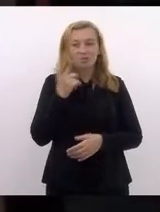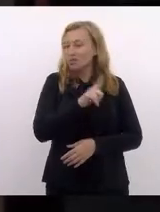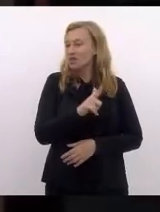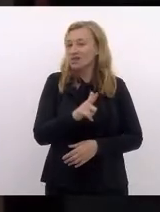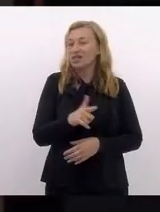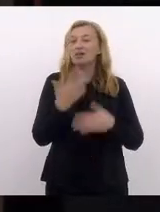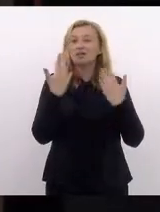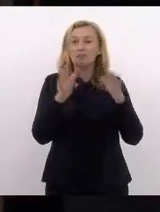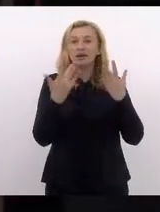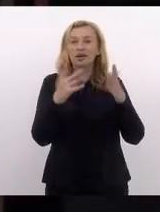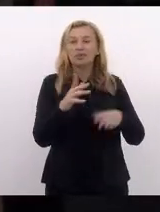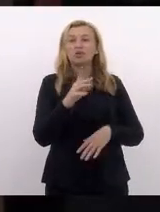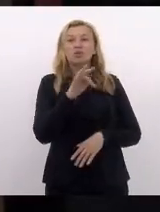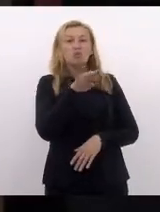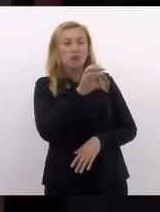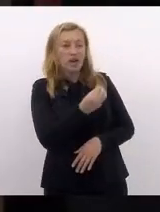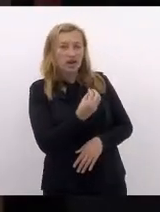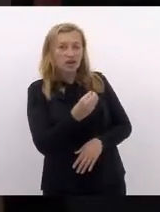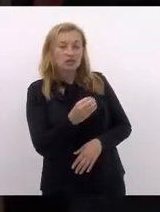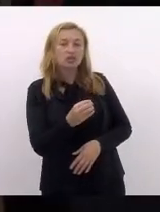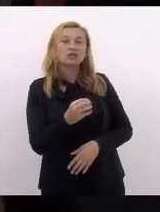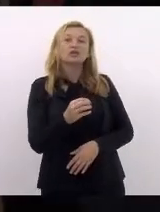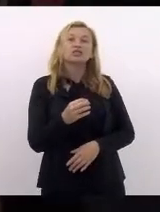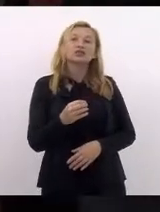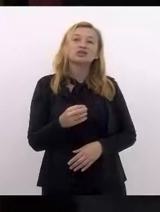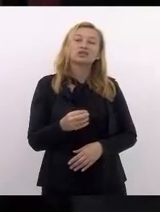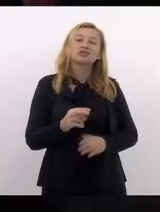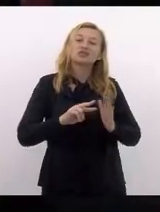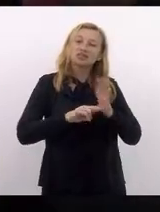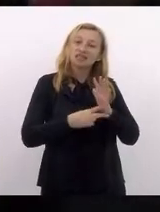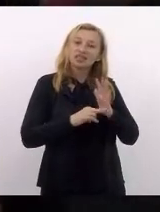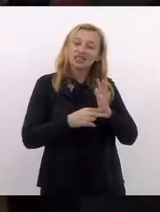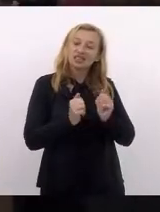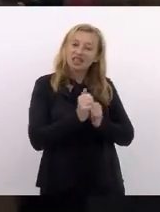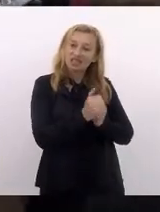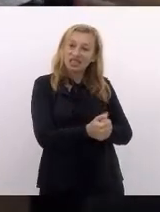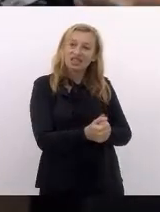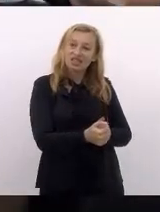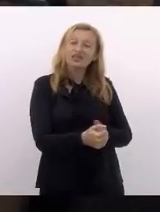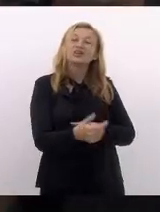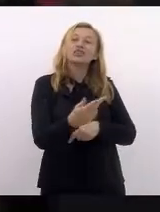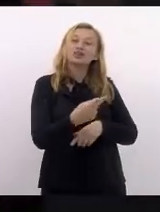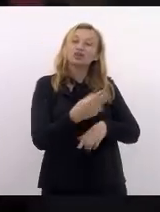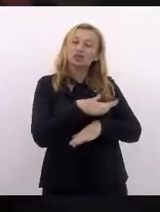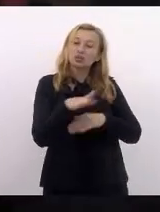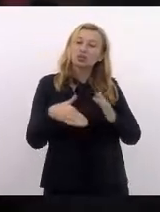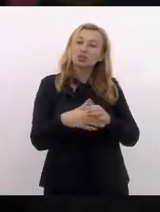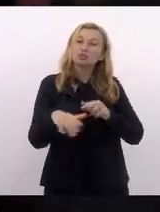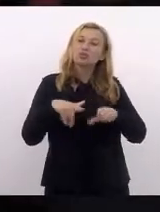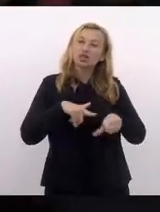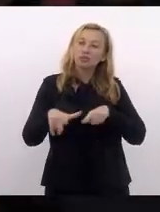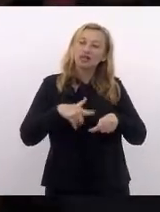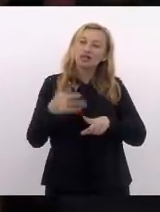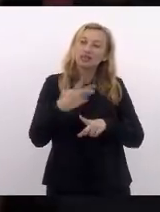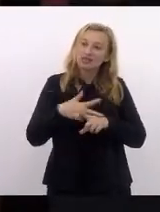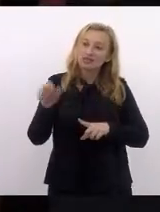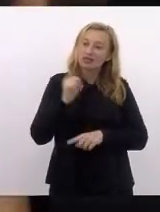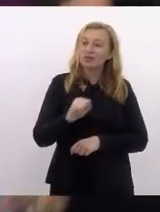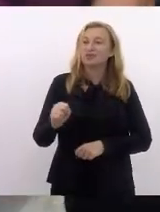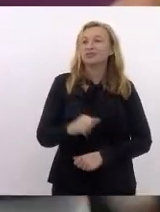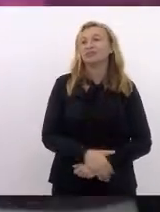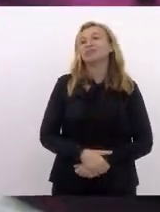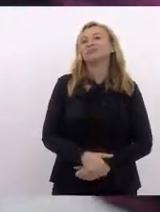Parabéns Humberto o está levando esse sindicato e os trabalhadores a essa vitória